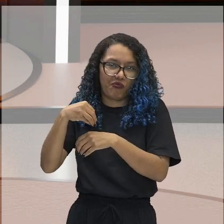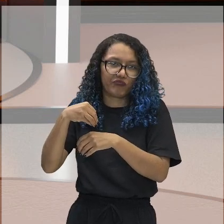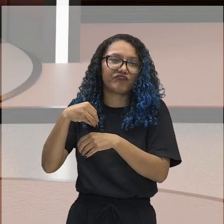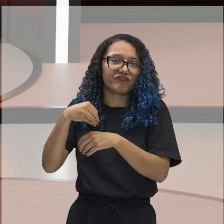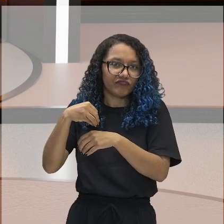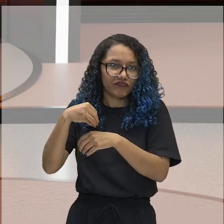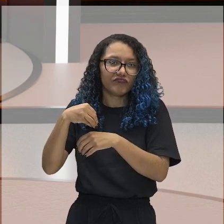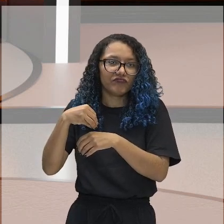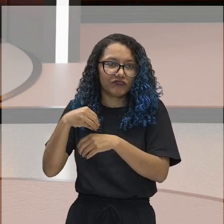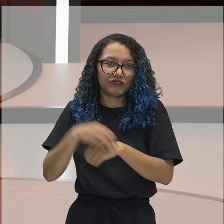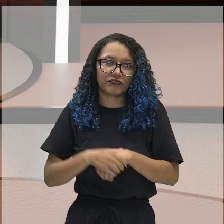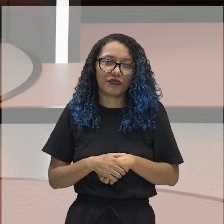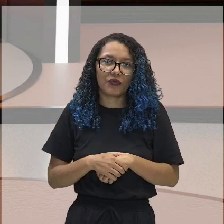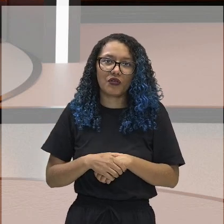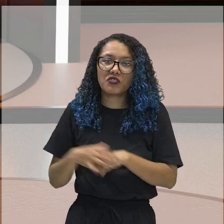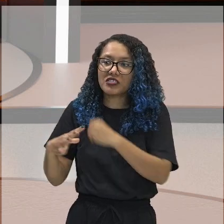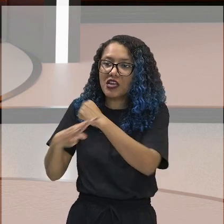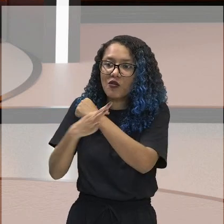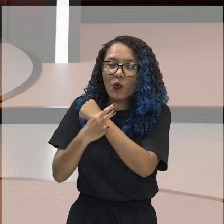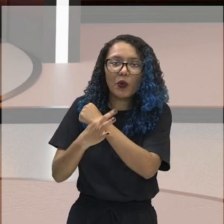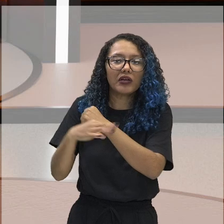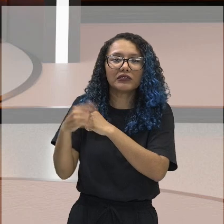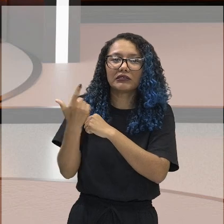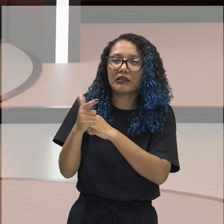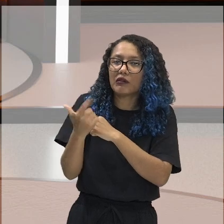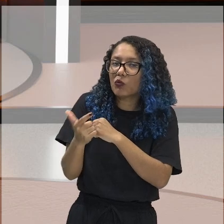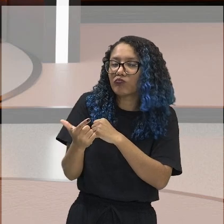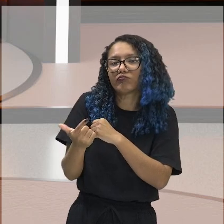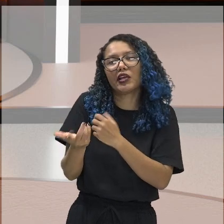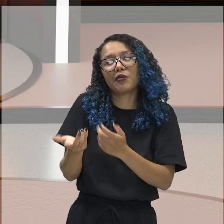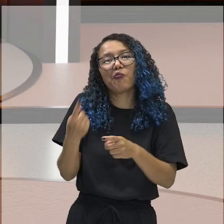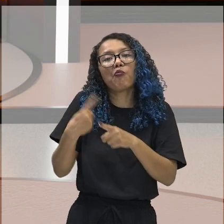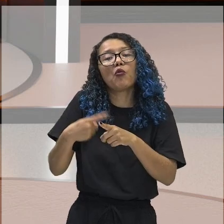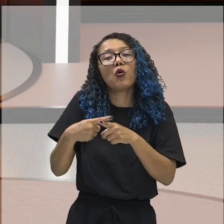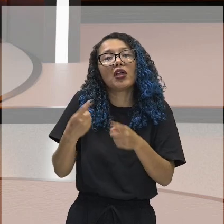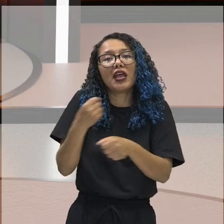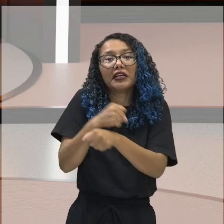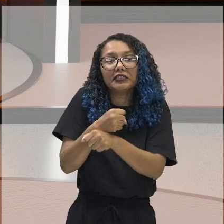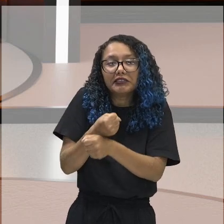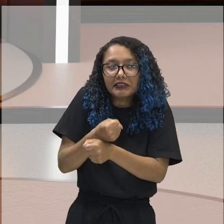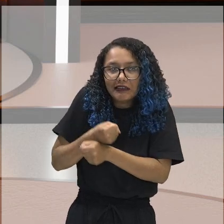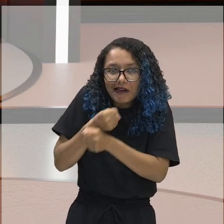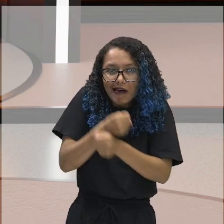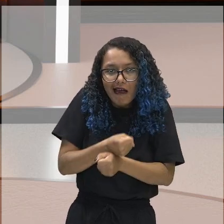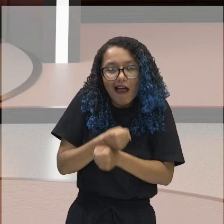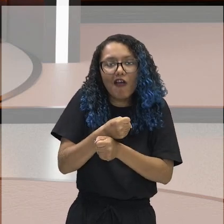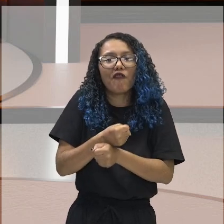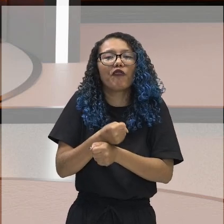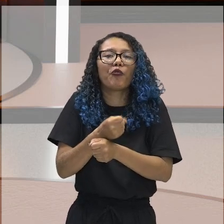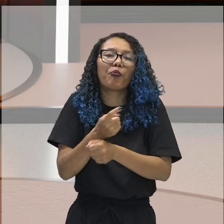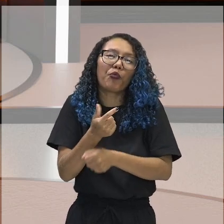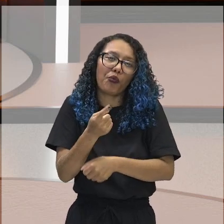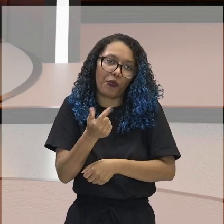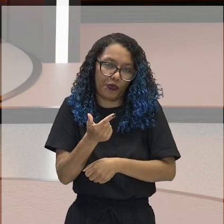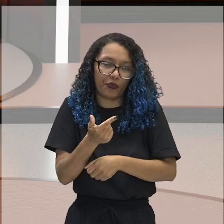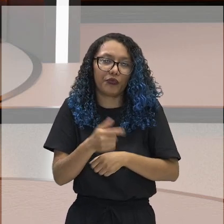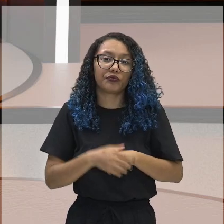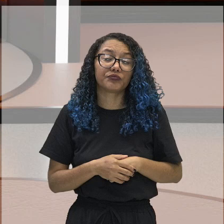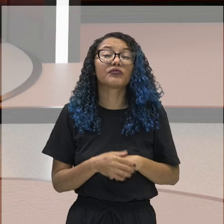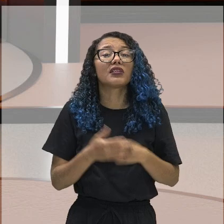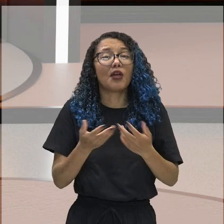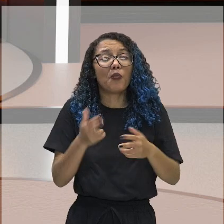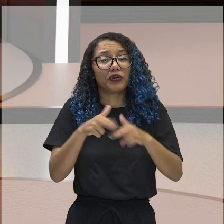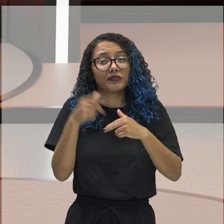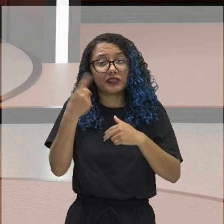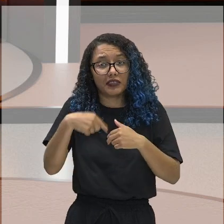se agora eu não tenho mais um número interessante, então, de escravos? É nesse sentido, então, que vocês devem, então,